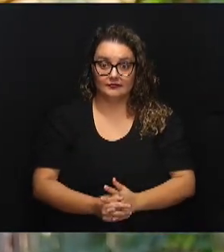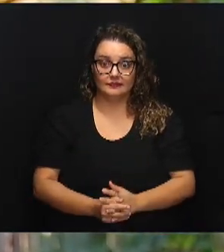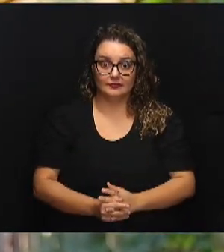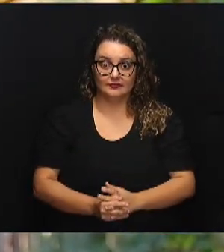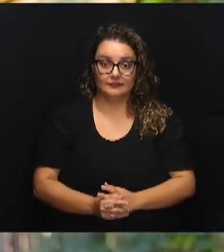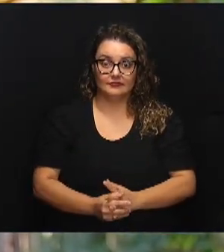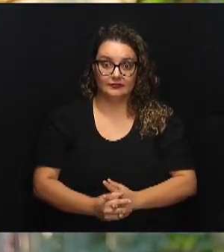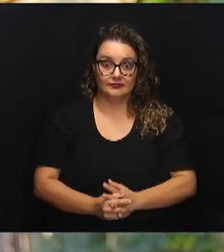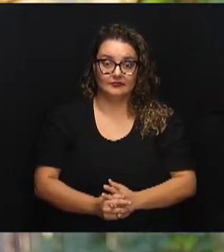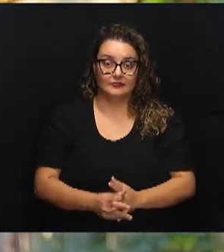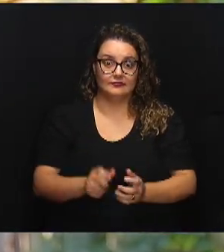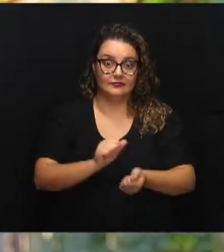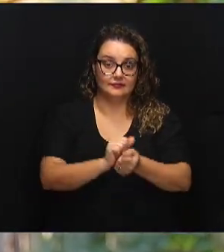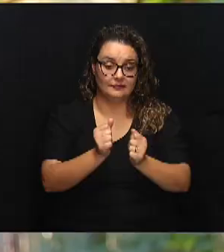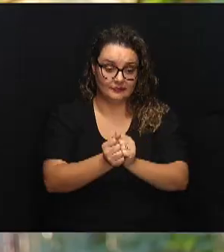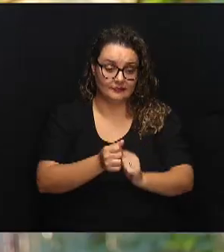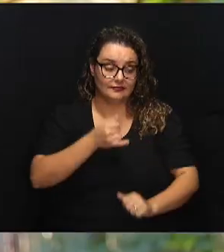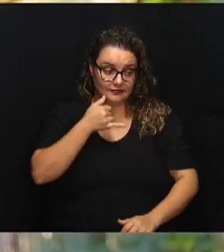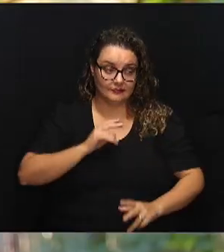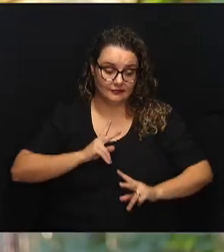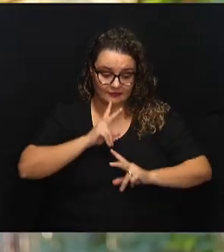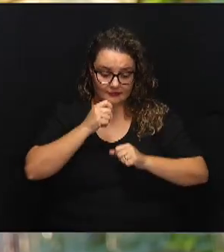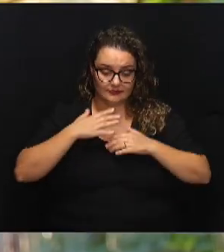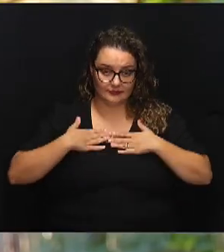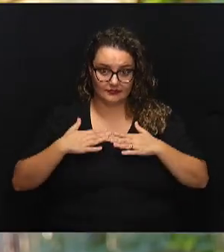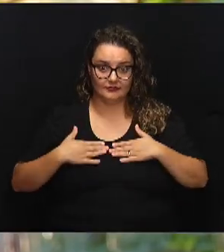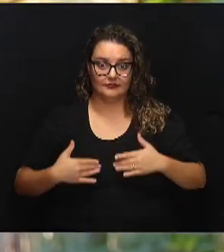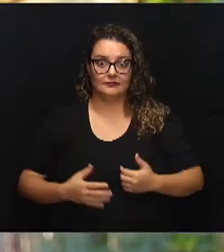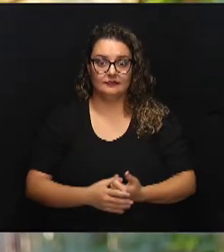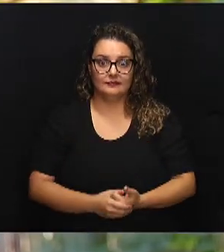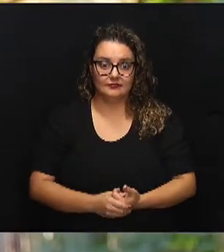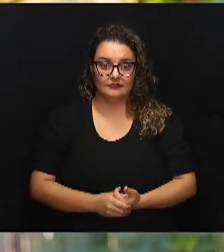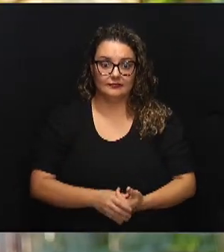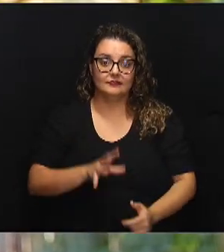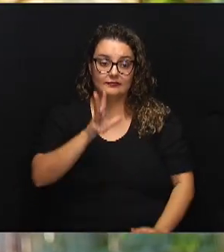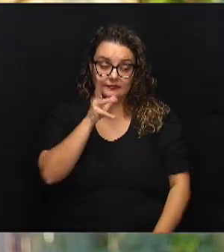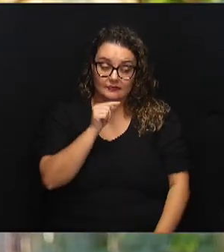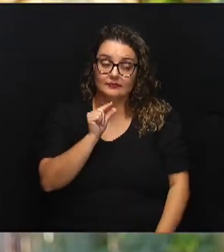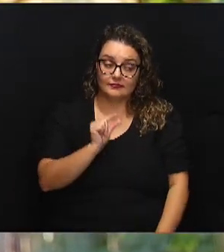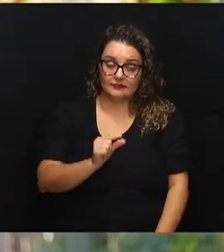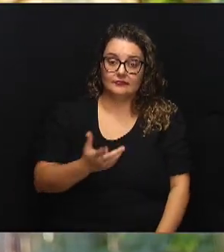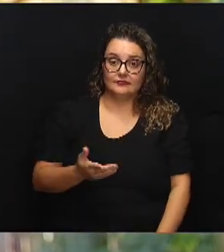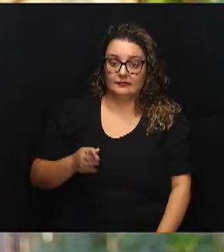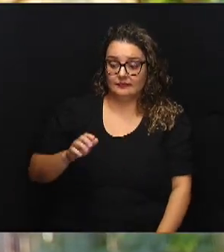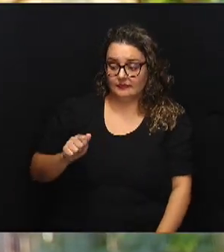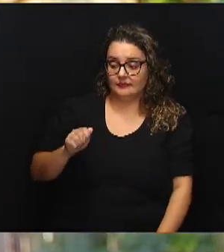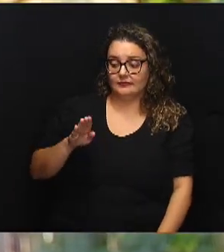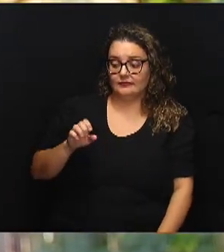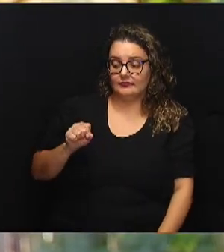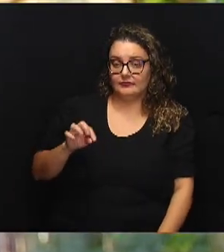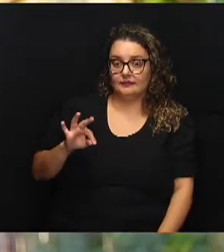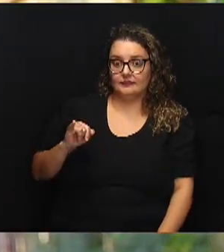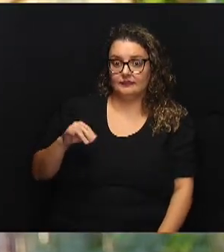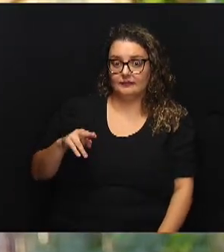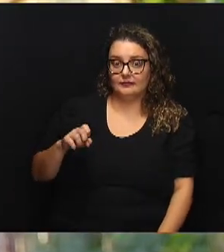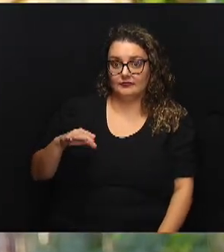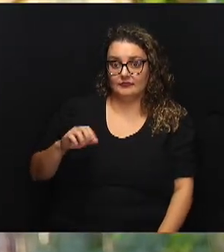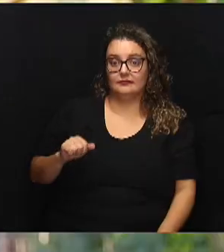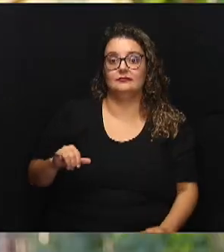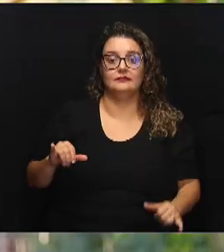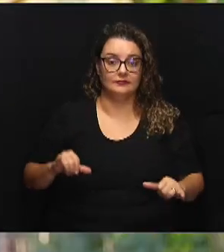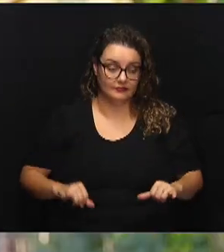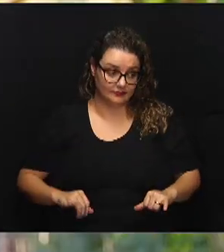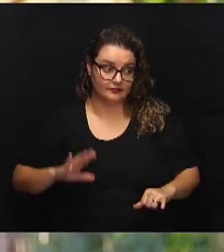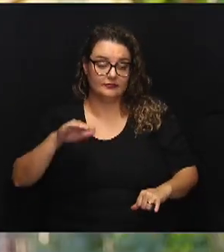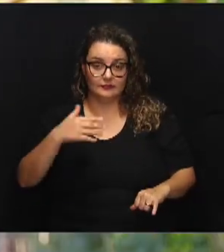as energias, recompor a força física, né, demora um pouco, e a abstinência a gente sofre muito com isso aí. Mas quando